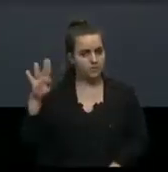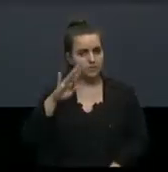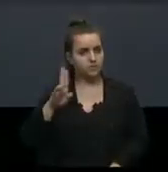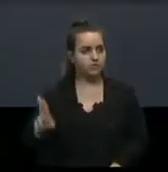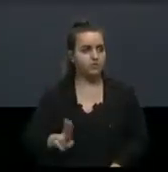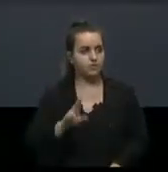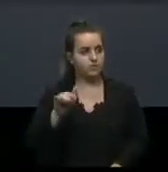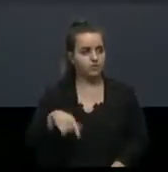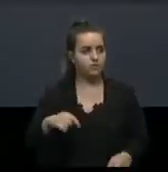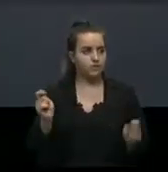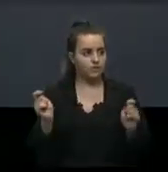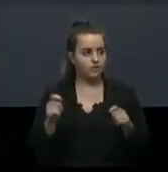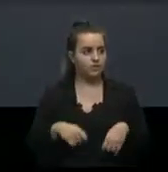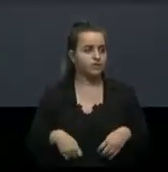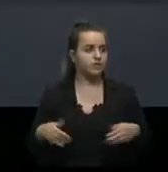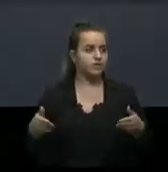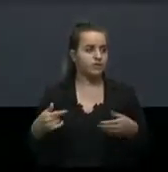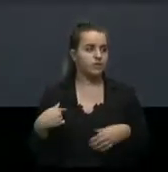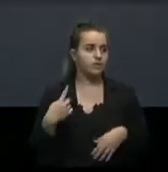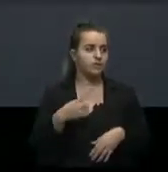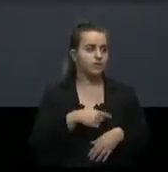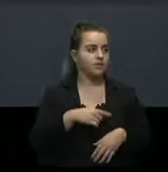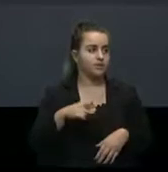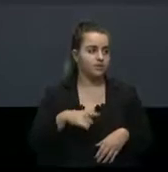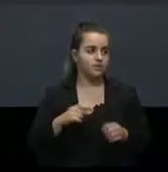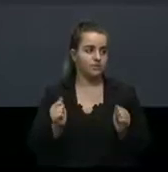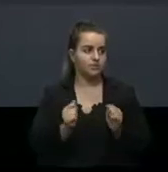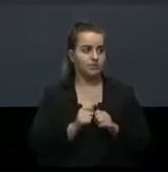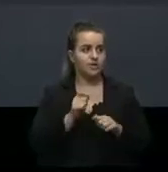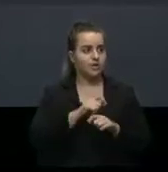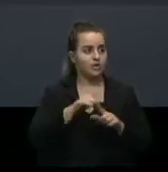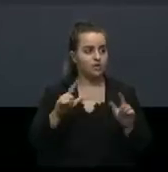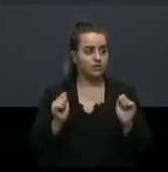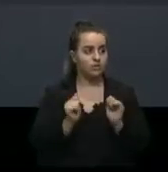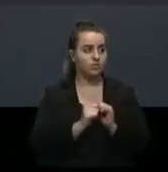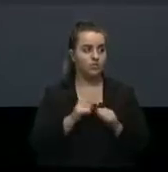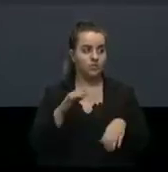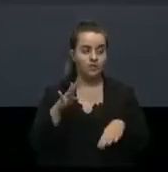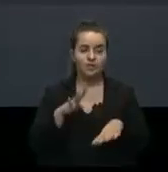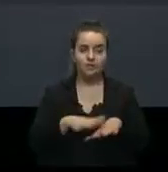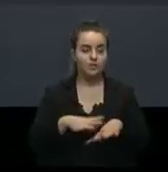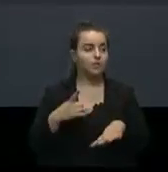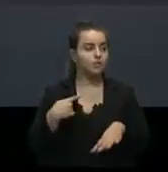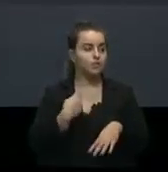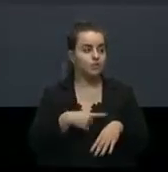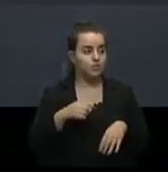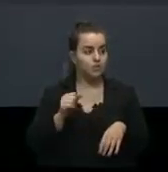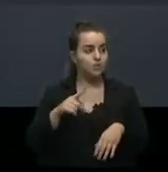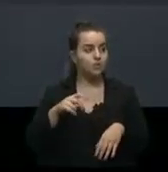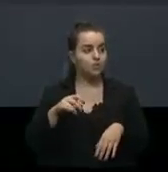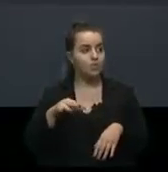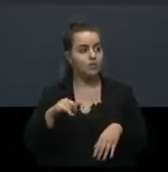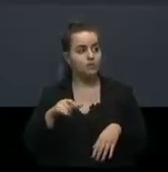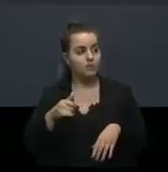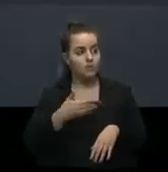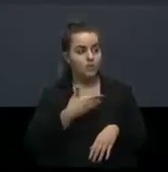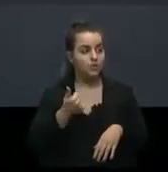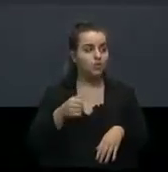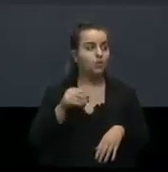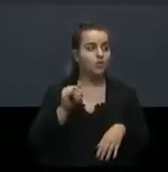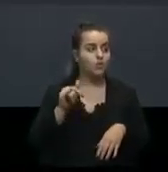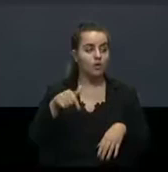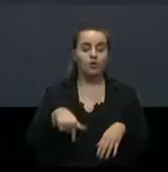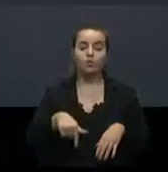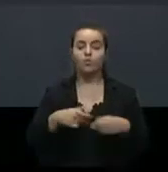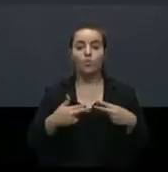essa capacidade instintiva que temos, aliada à lógica e à matemática. Nossas apostas ficariam bem mais confiáveis. São algumas